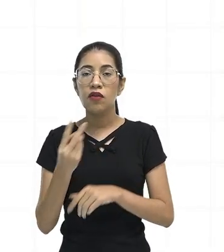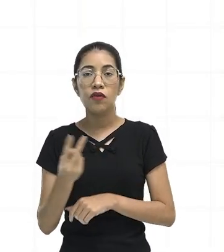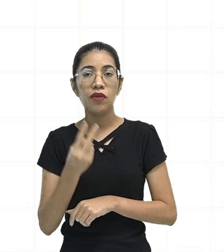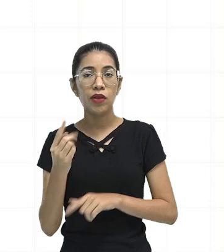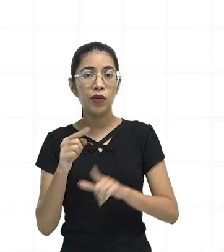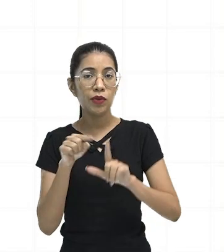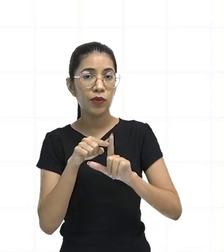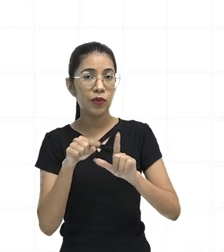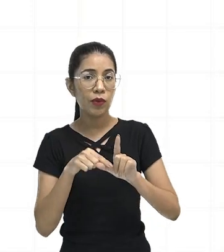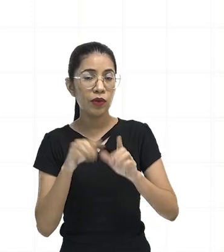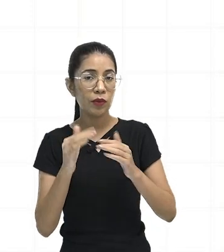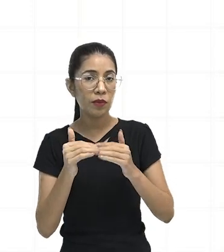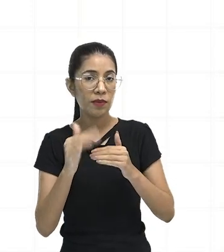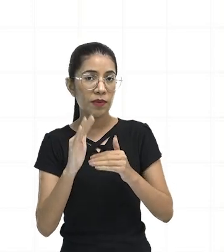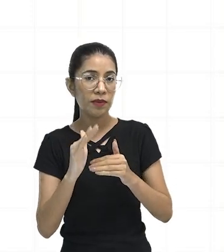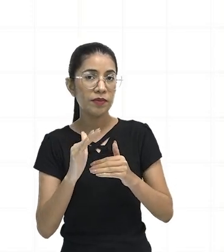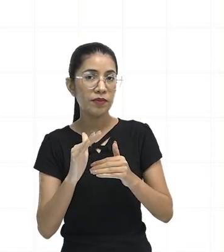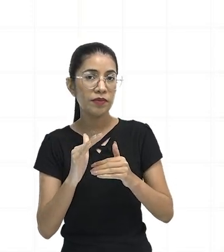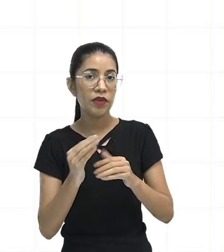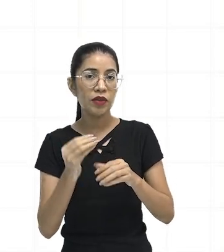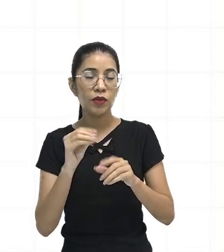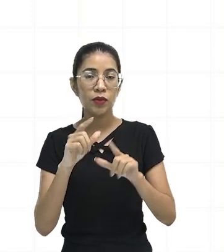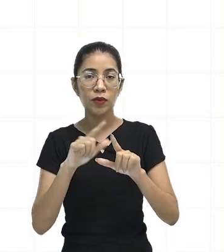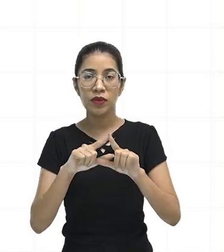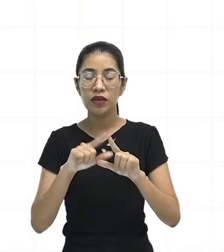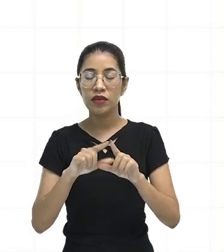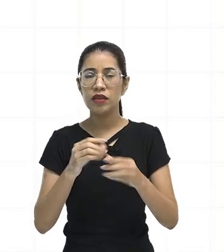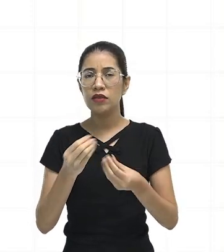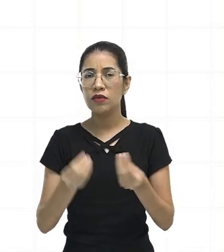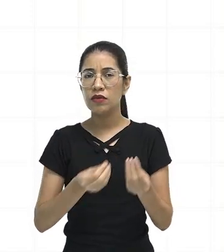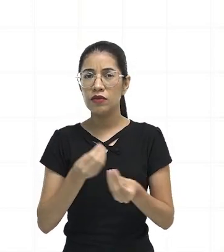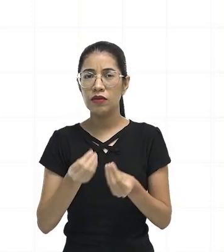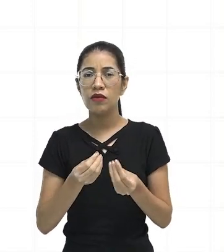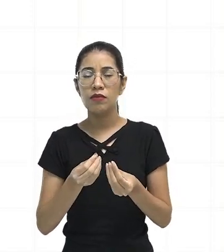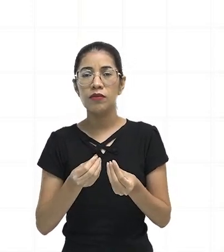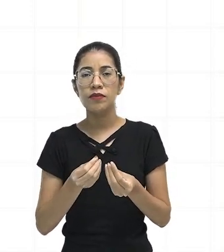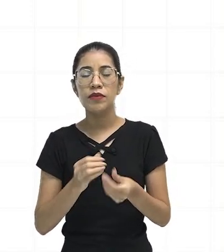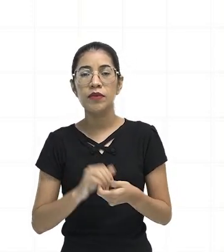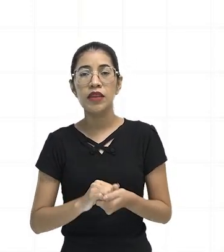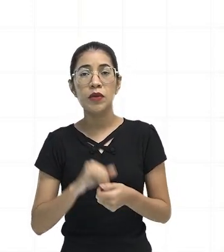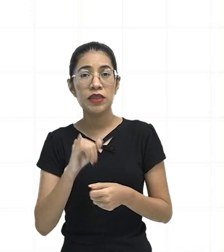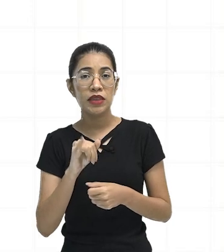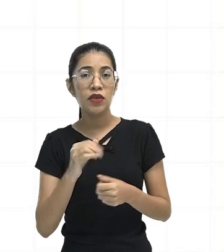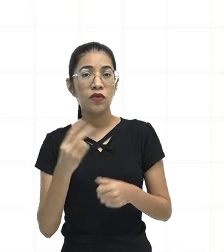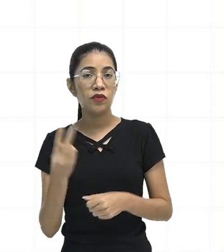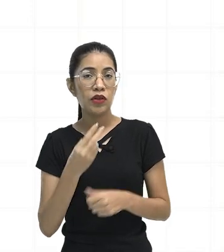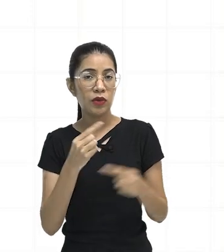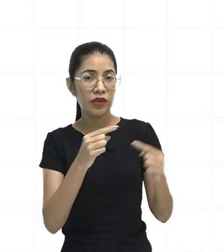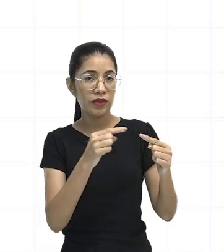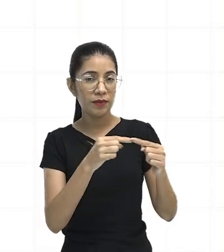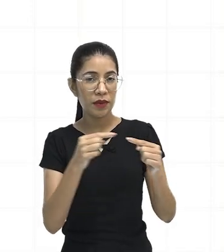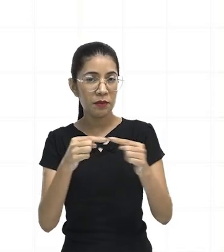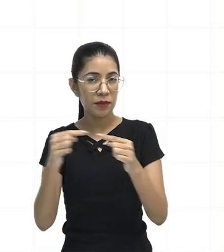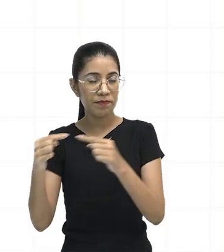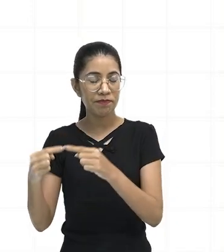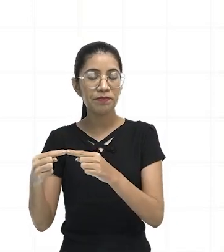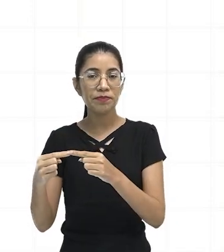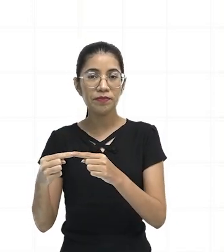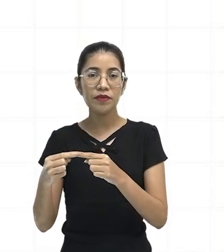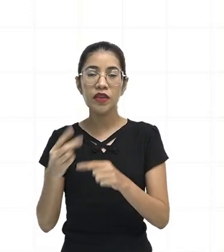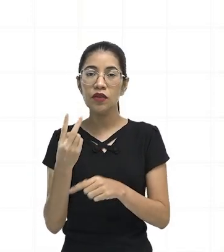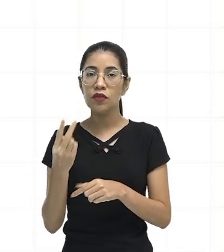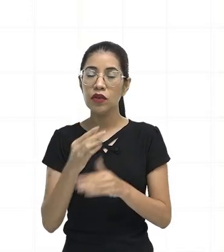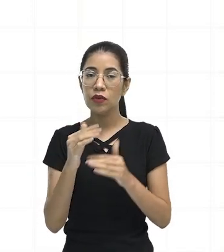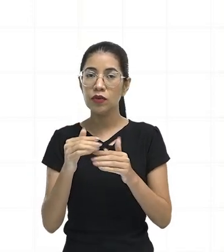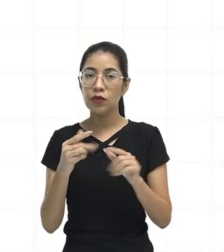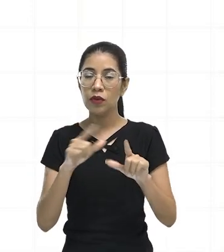do ângulo maior. Gente, como esses valores são diretamente proporcionais, o valor do